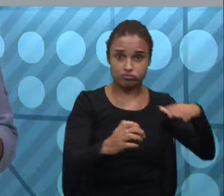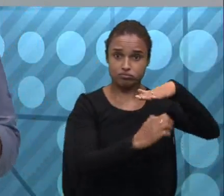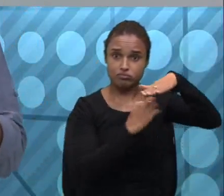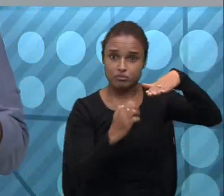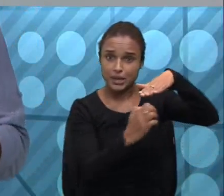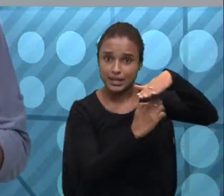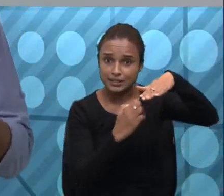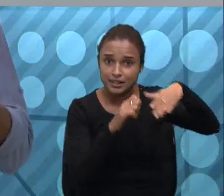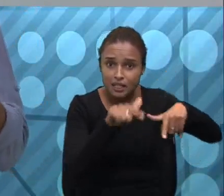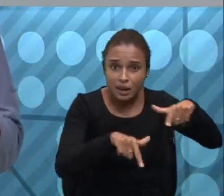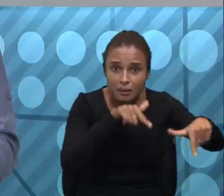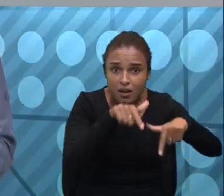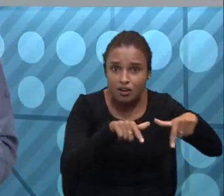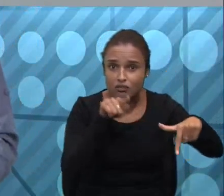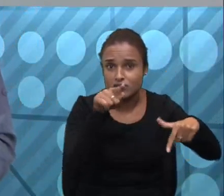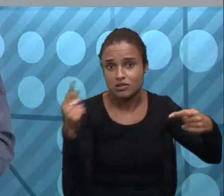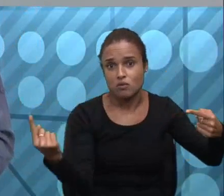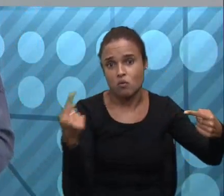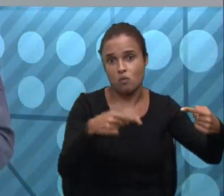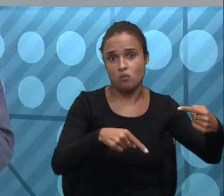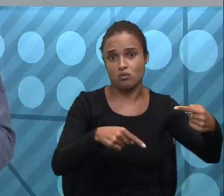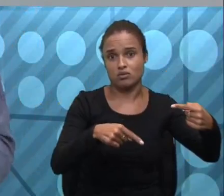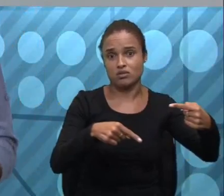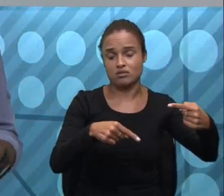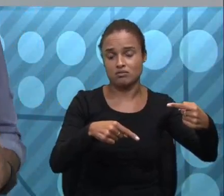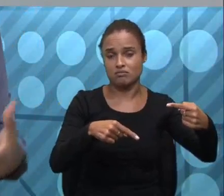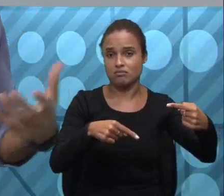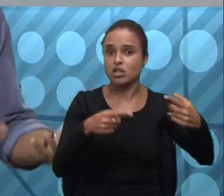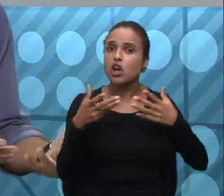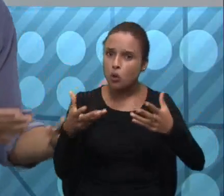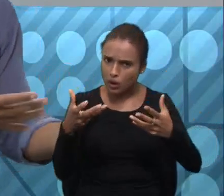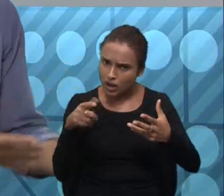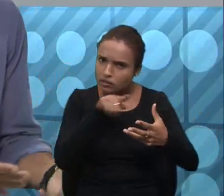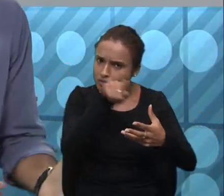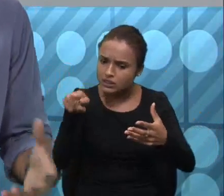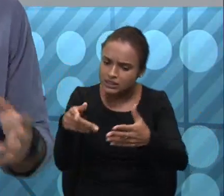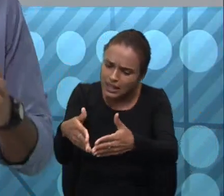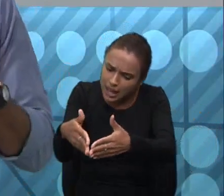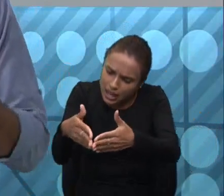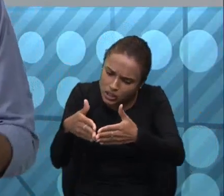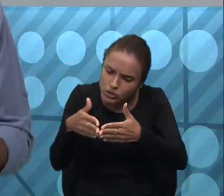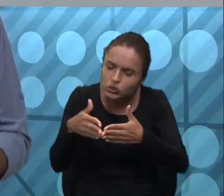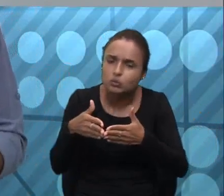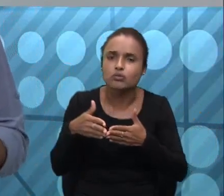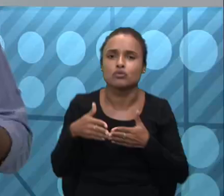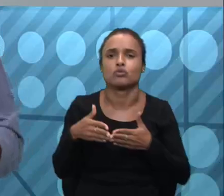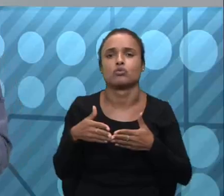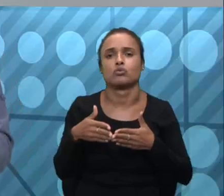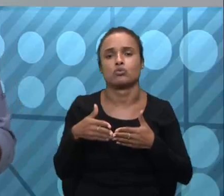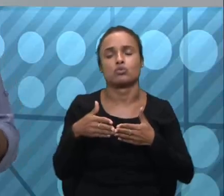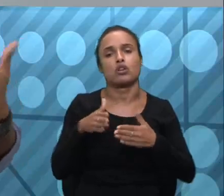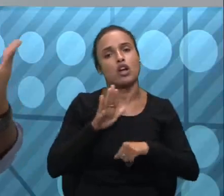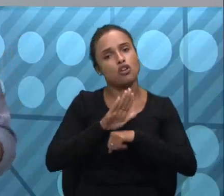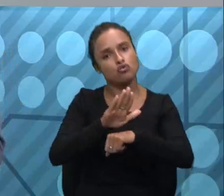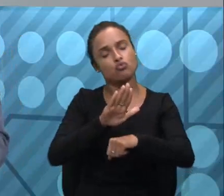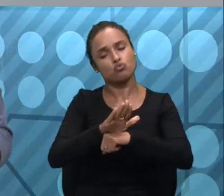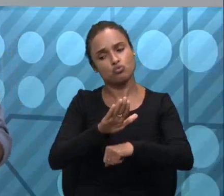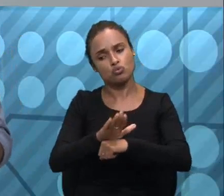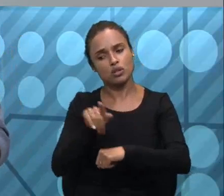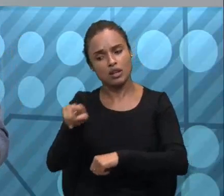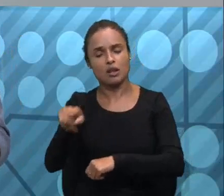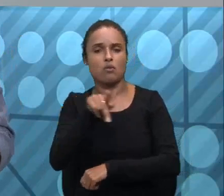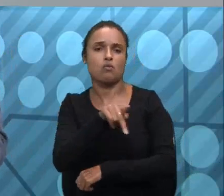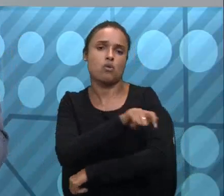e eu sei que vocês contribuem e muito. E vocês sabem que eu estou à disposição para as dúvidas. O que eu peço é justamente para que a gente